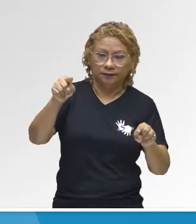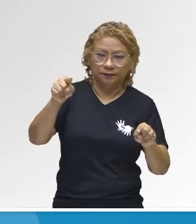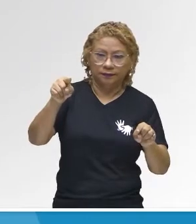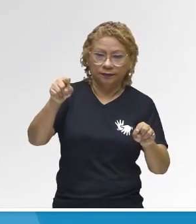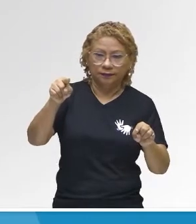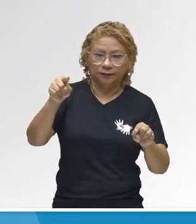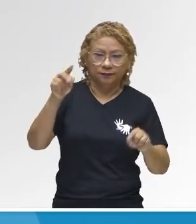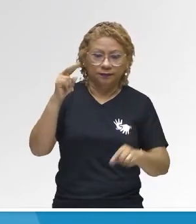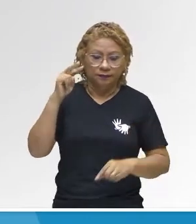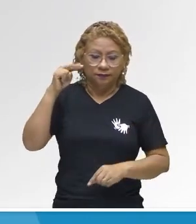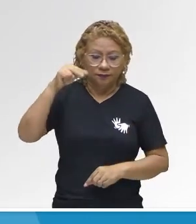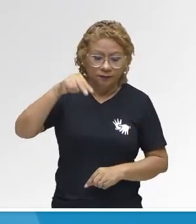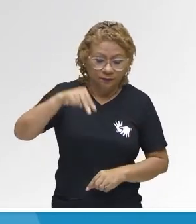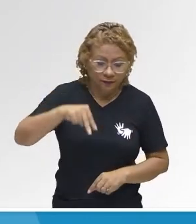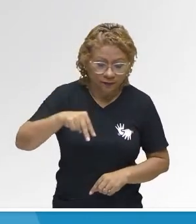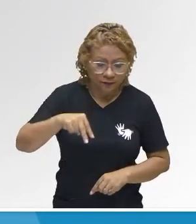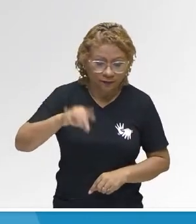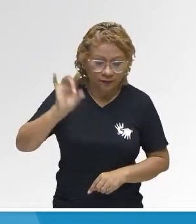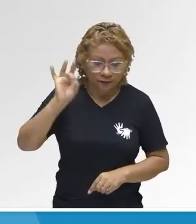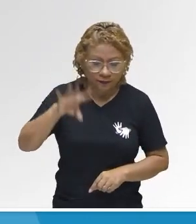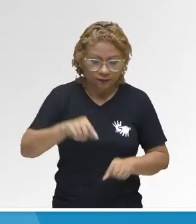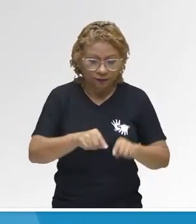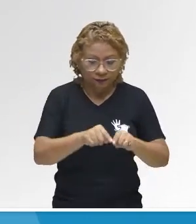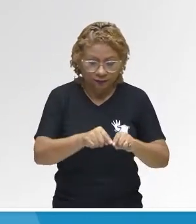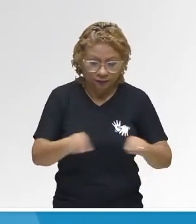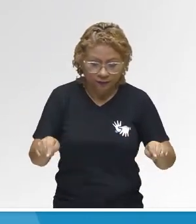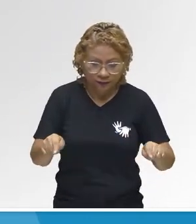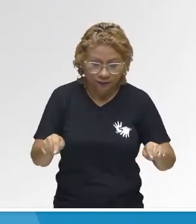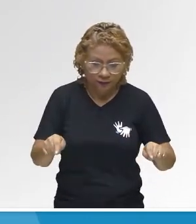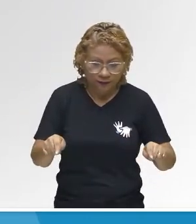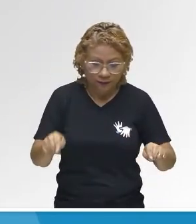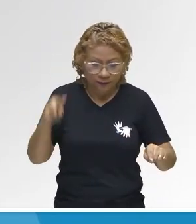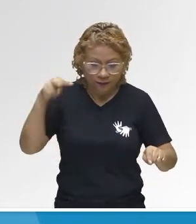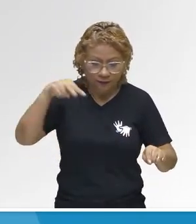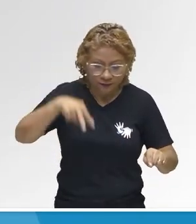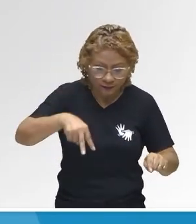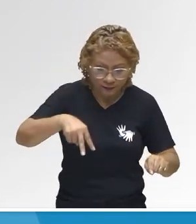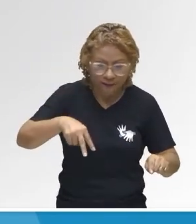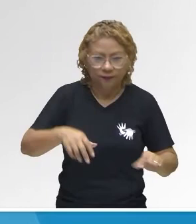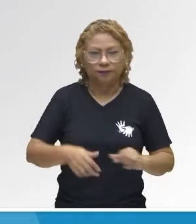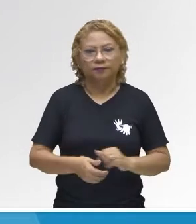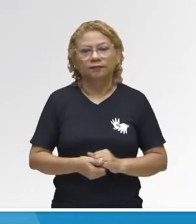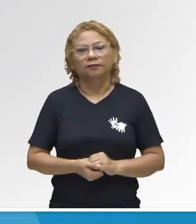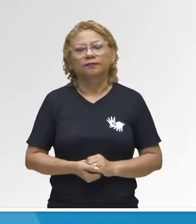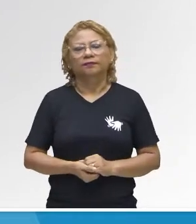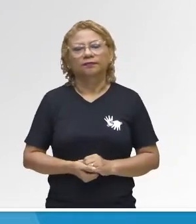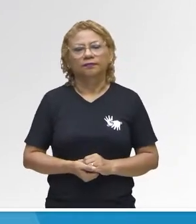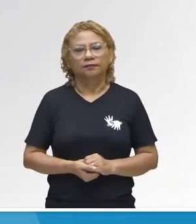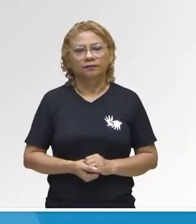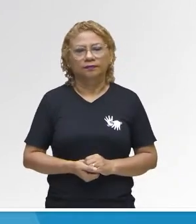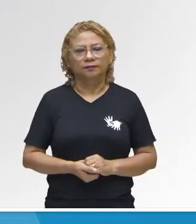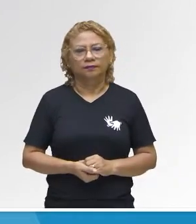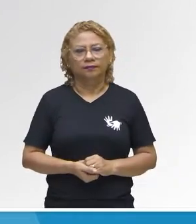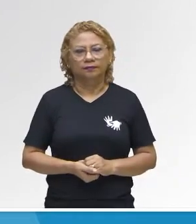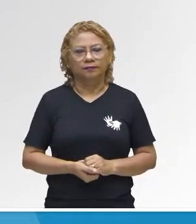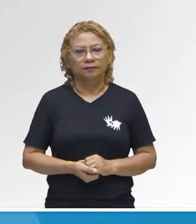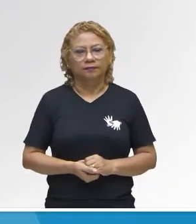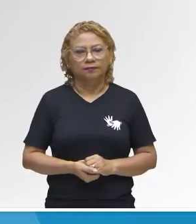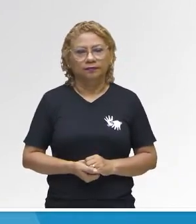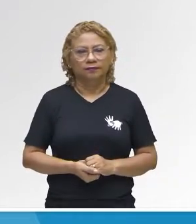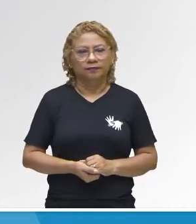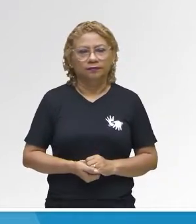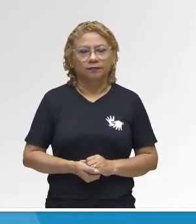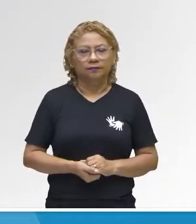reta no chão. Perceberam? Ela está inclinada, mas quando eu observar, eu vou ver aqui uma reta no chão, que é